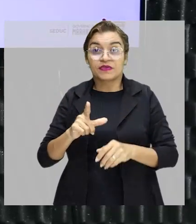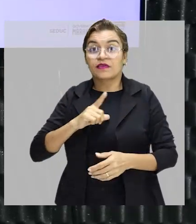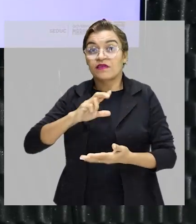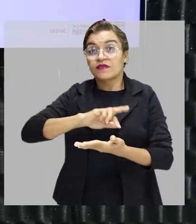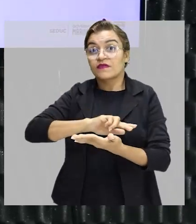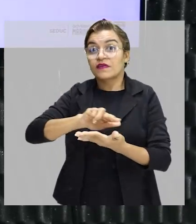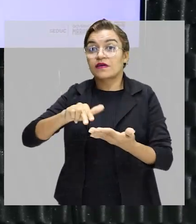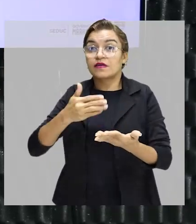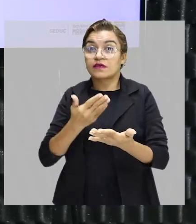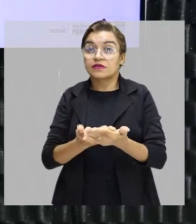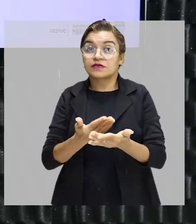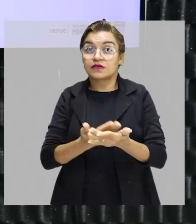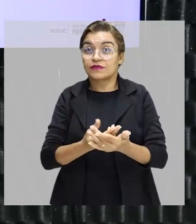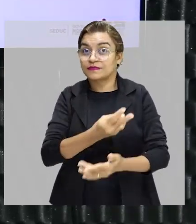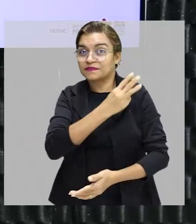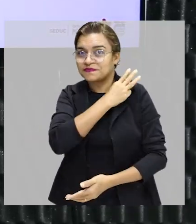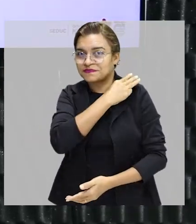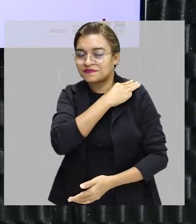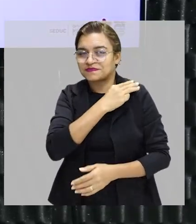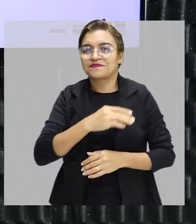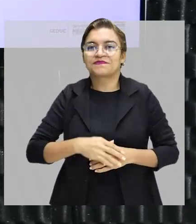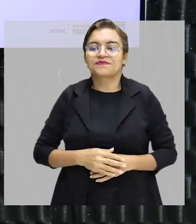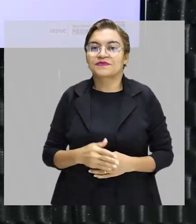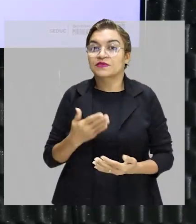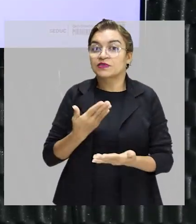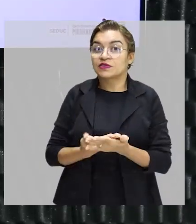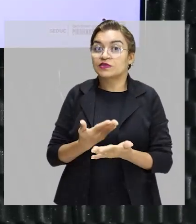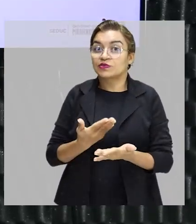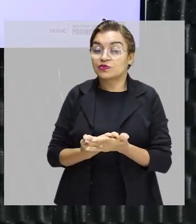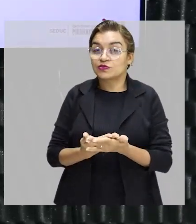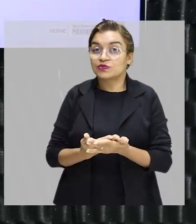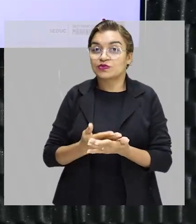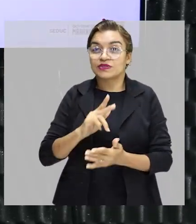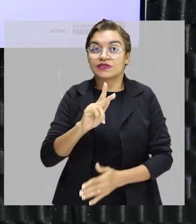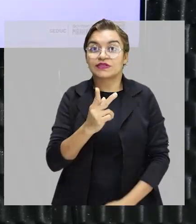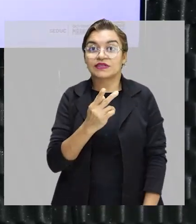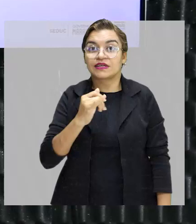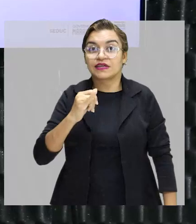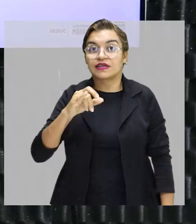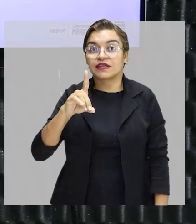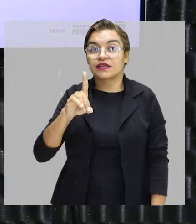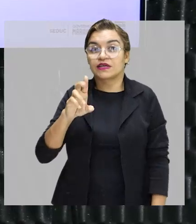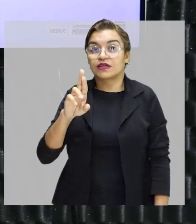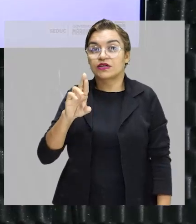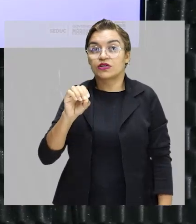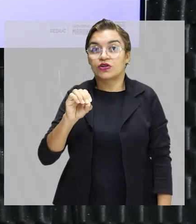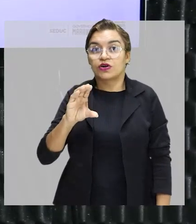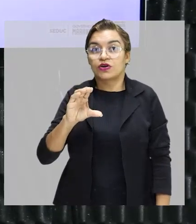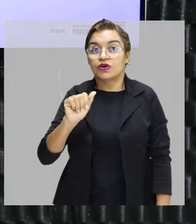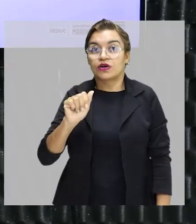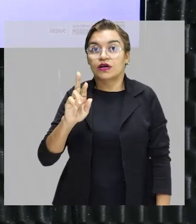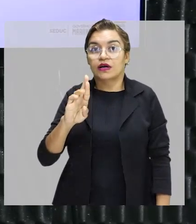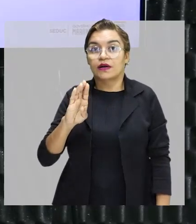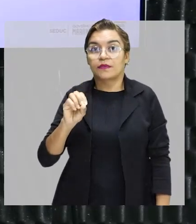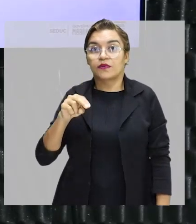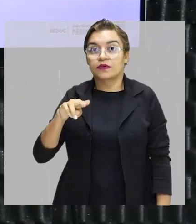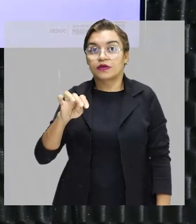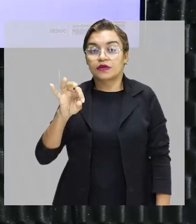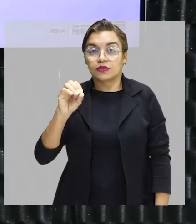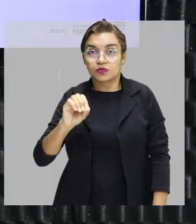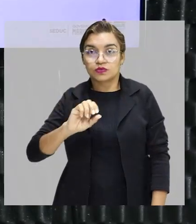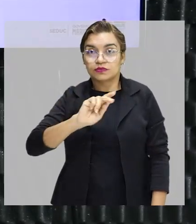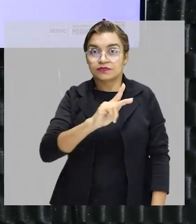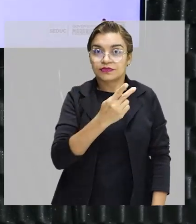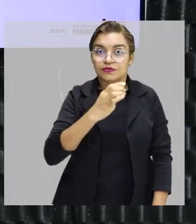ao terceiro ano do ensino médio, o estudo dos hidrocarbonetos, que são os compostos que vão apresentar na sua